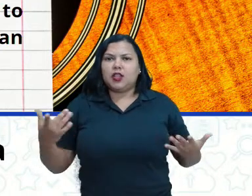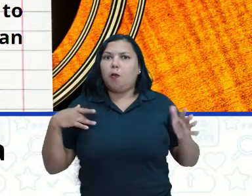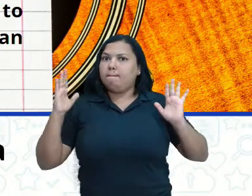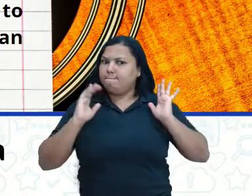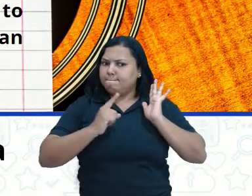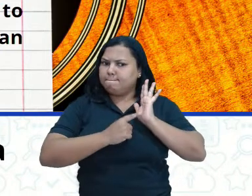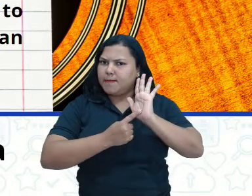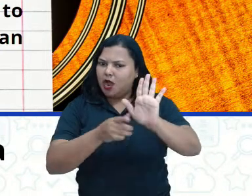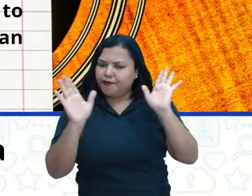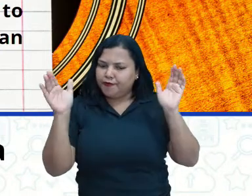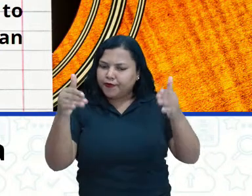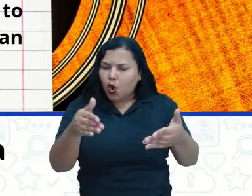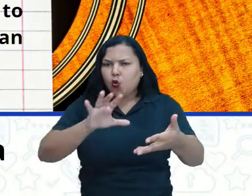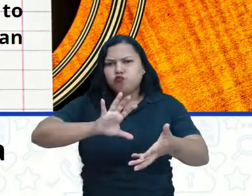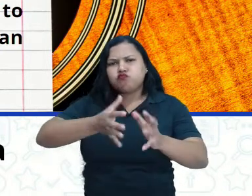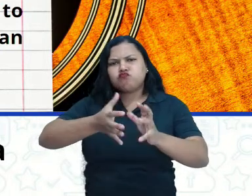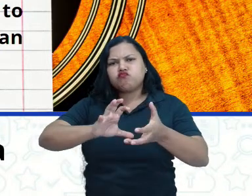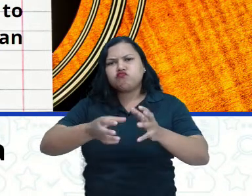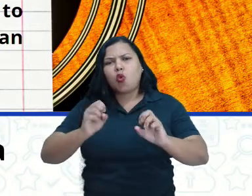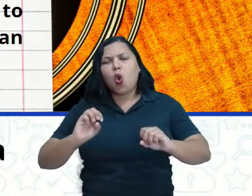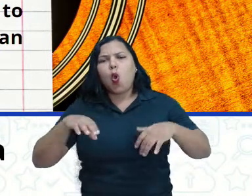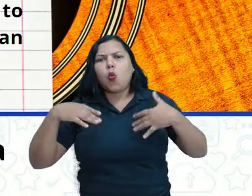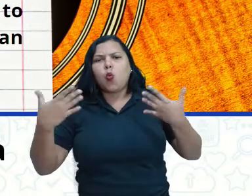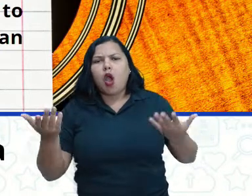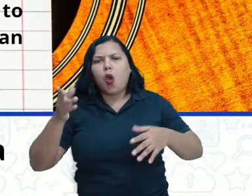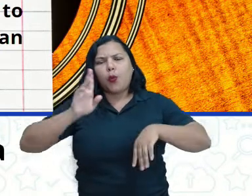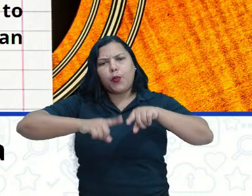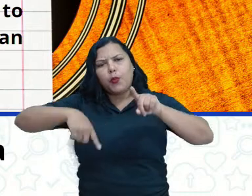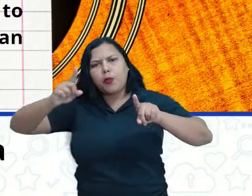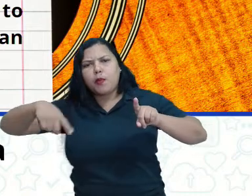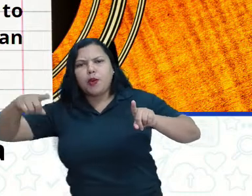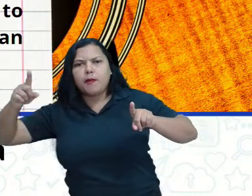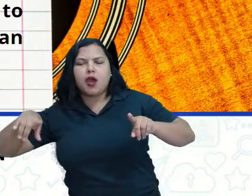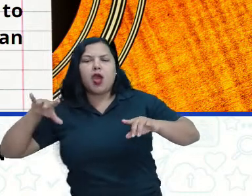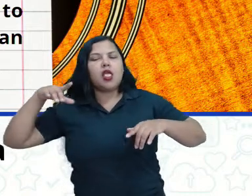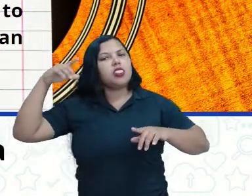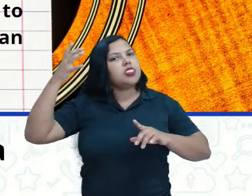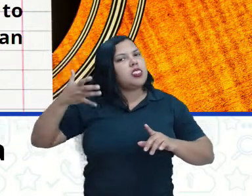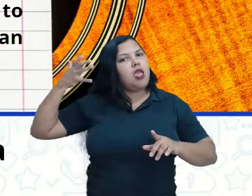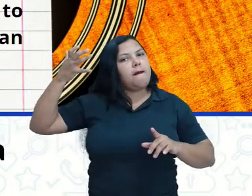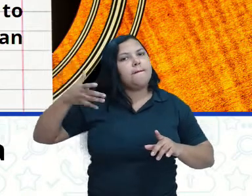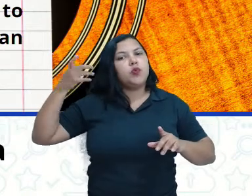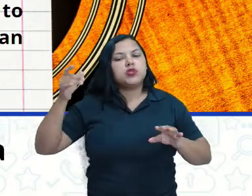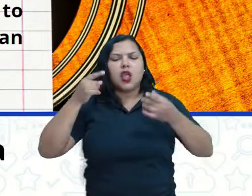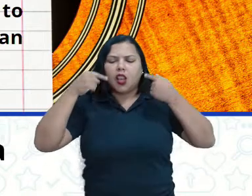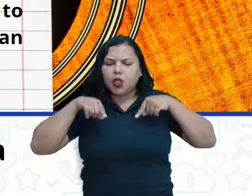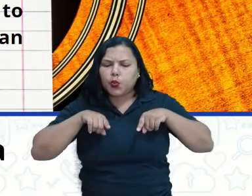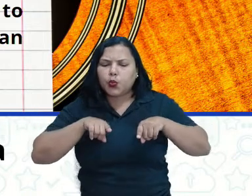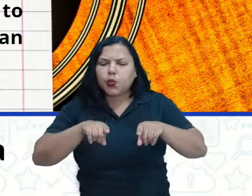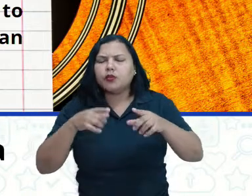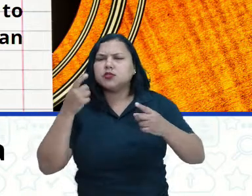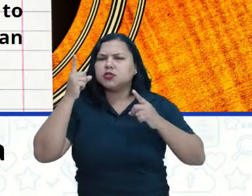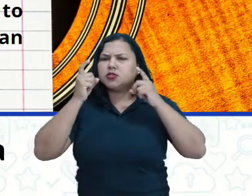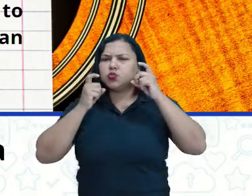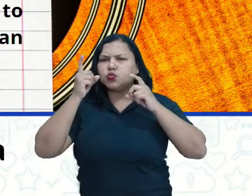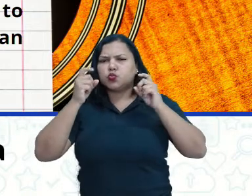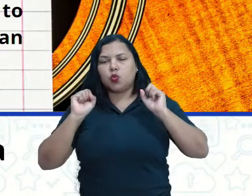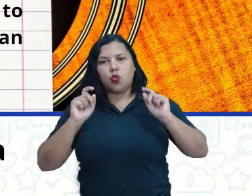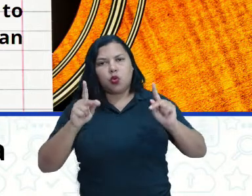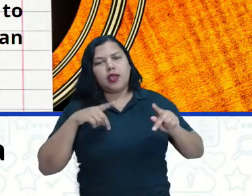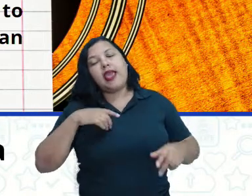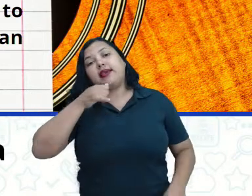enfatiza a forma, a articulação da métrica, a simetria das expressões.